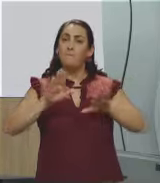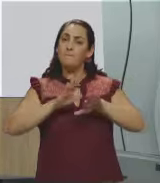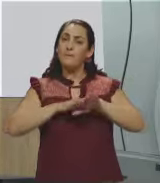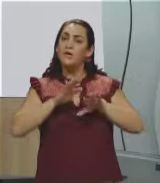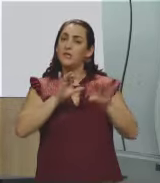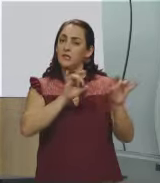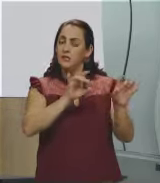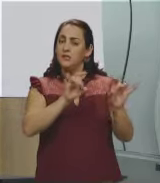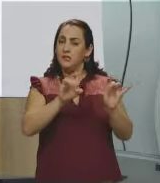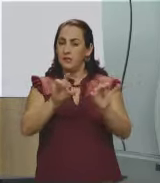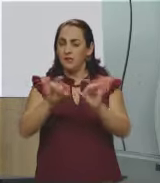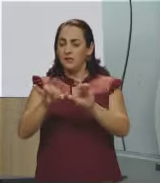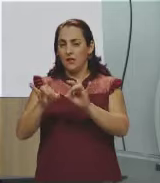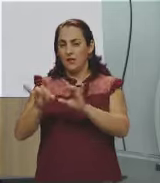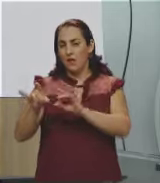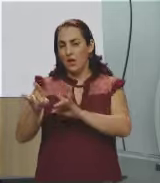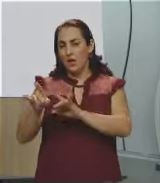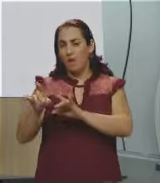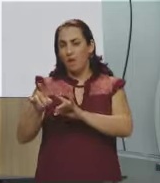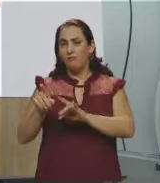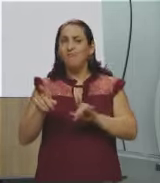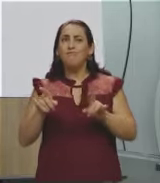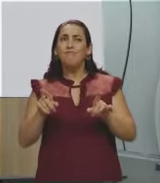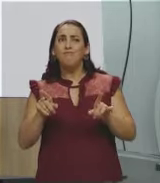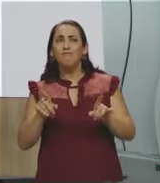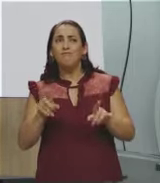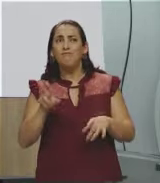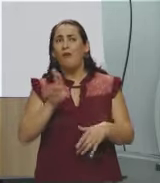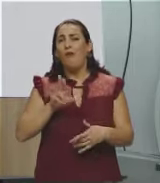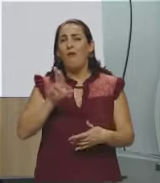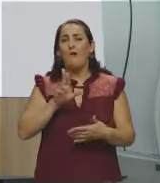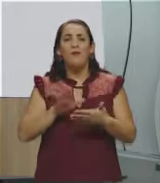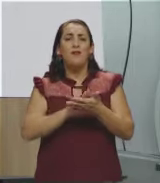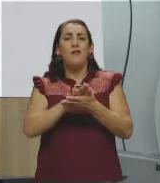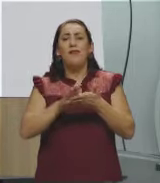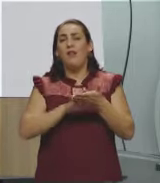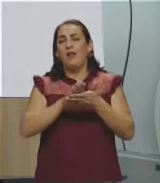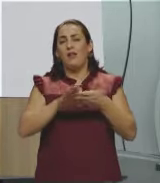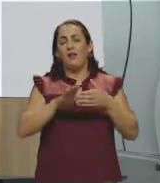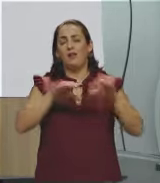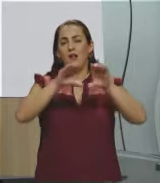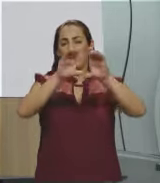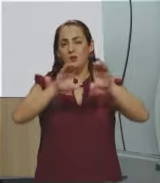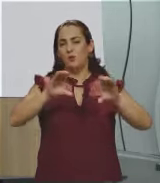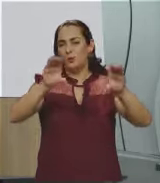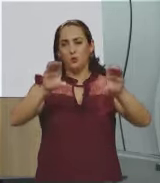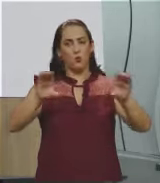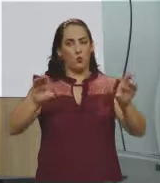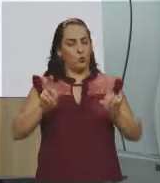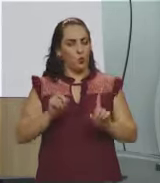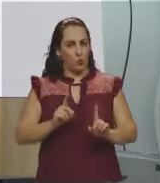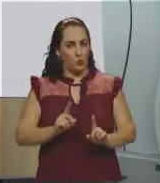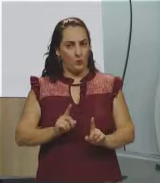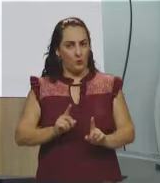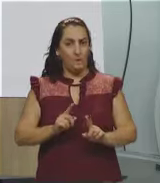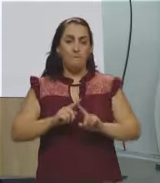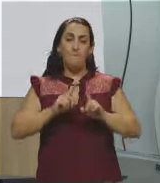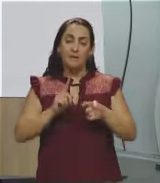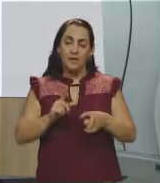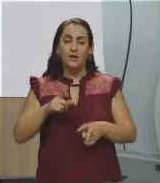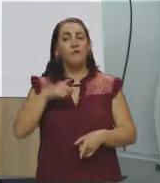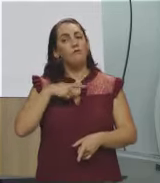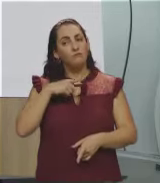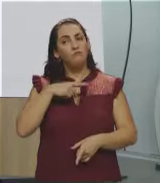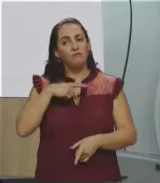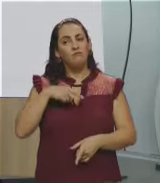tão utilizada, por exemplo, em exercícios que envolvem circuitos, tá? Mas a gente vai ter alguma aplicação para a segunda